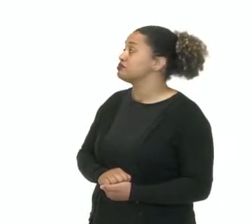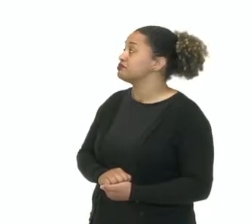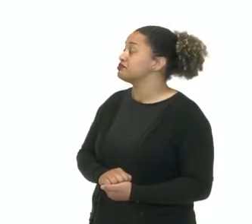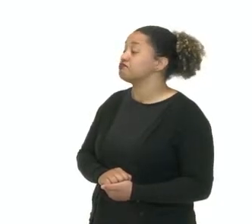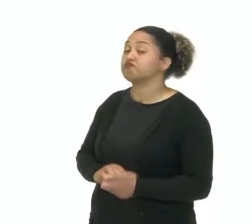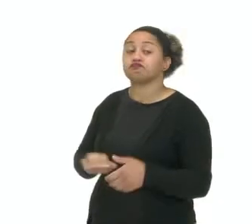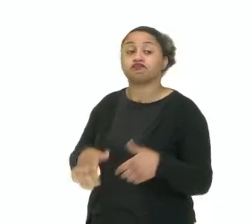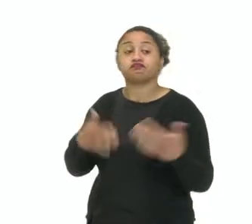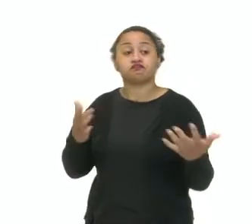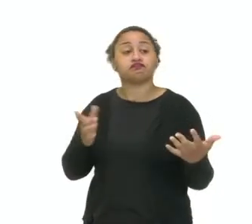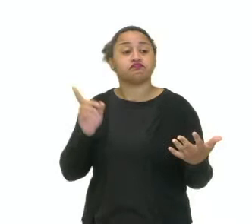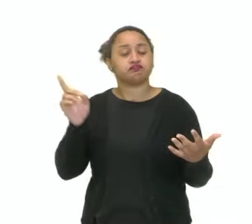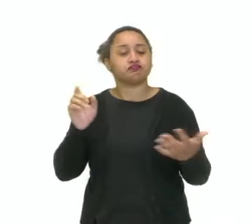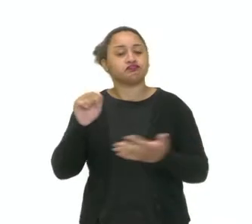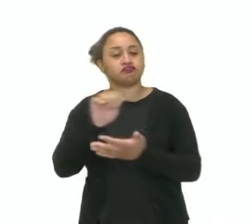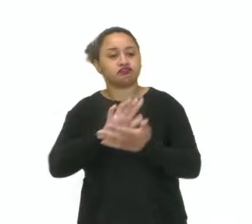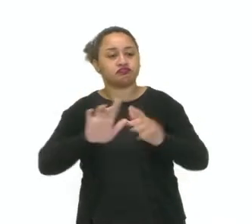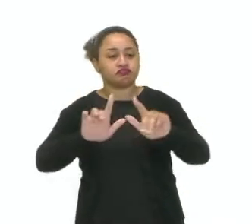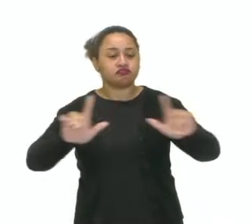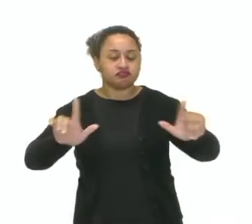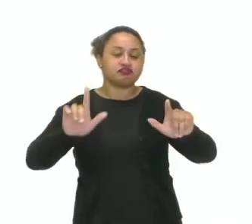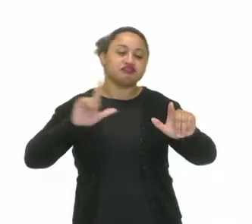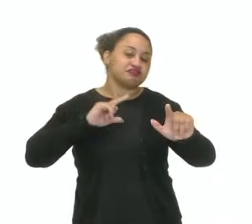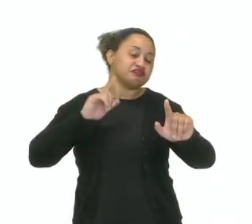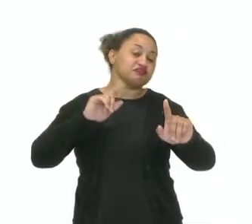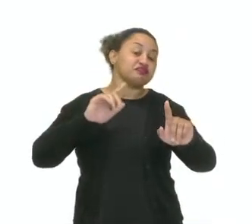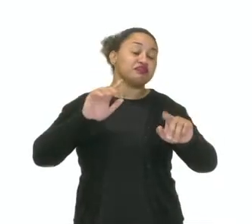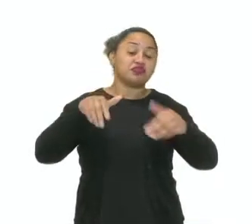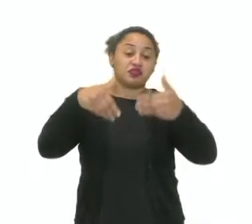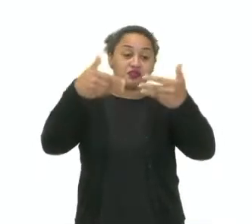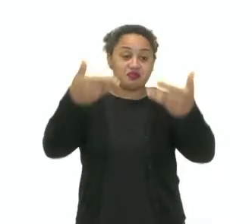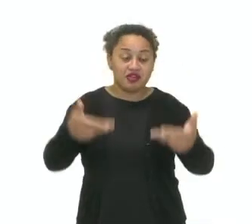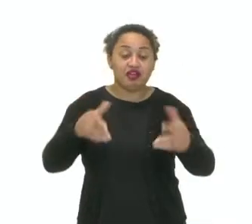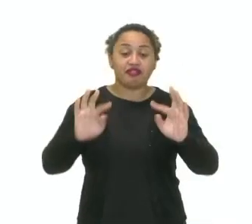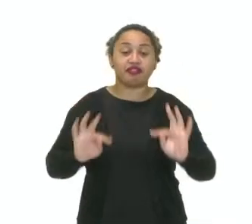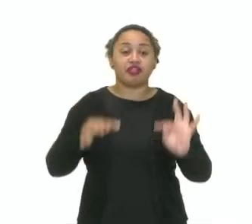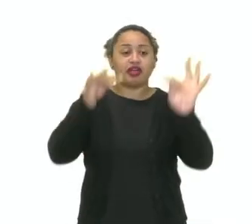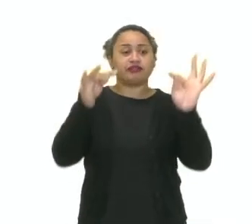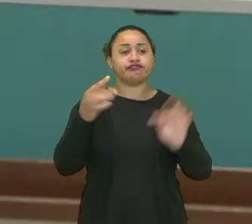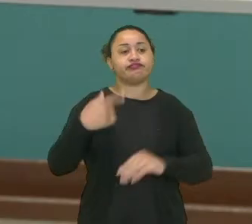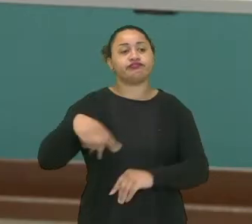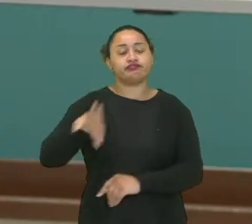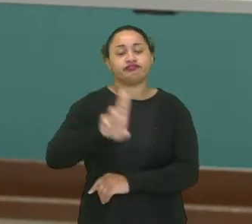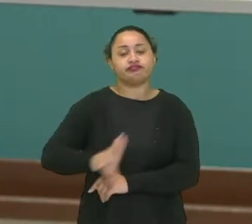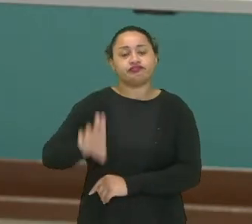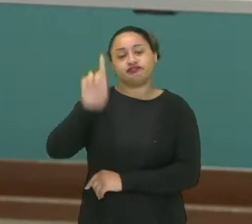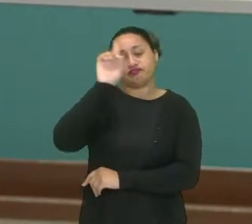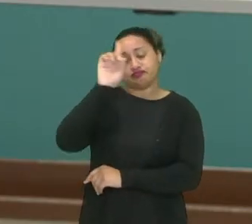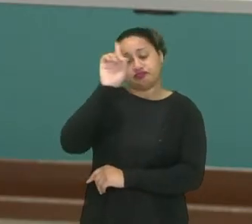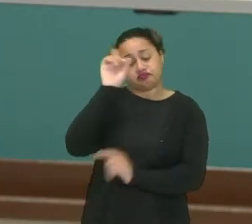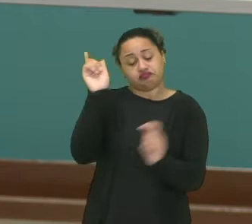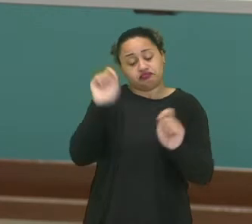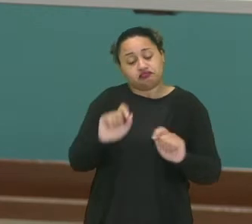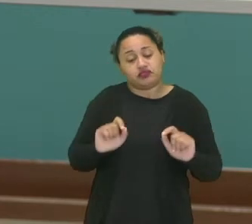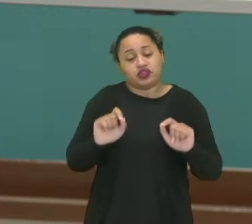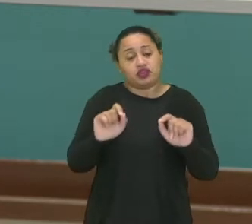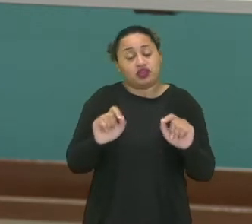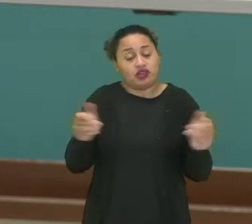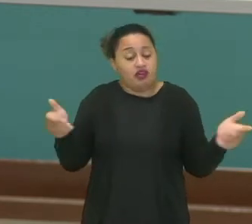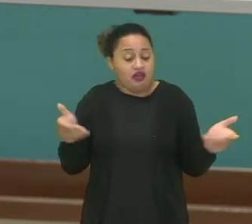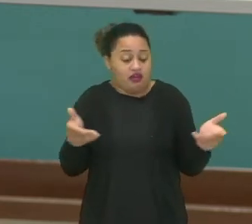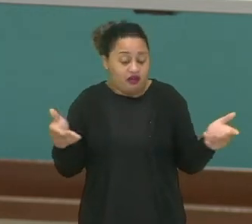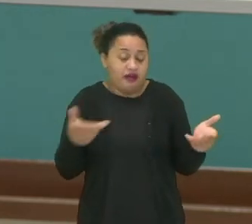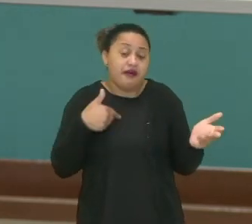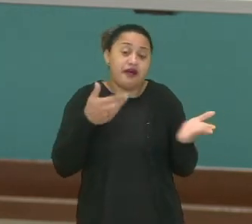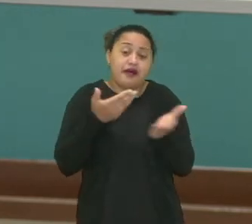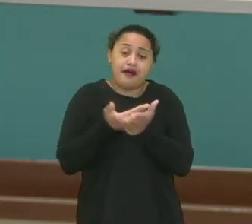nossa iconografia aqui, uma homenagem a essa tecnologia nossa do dia a dia, que nos possibilita até estarmos aqui